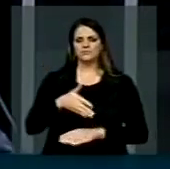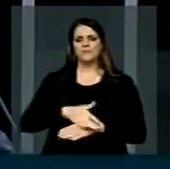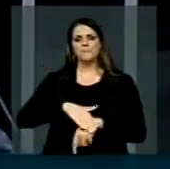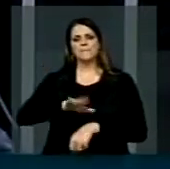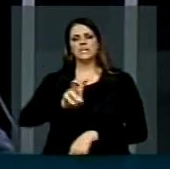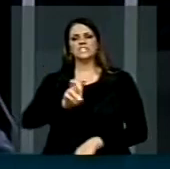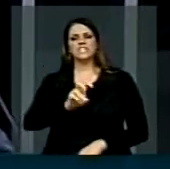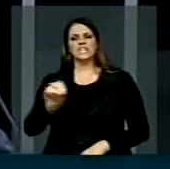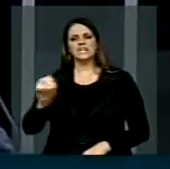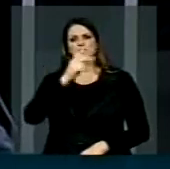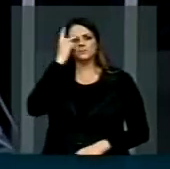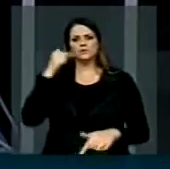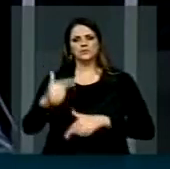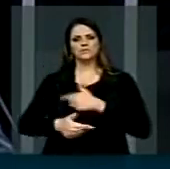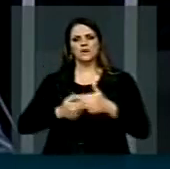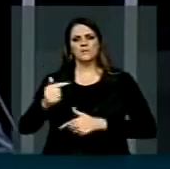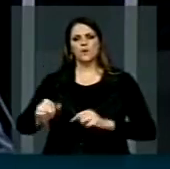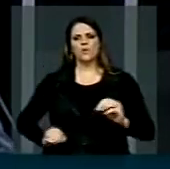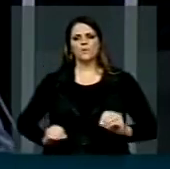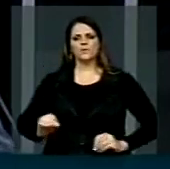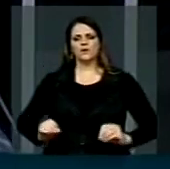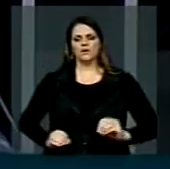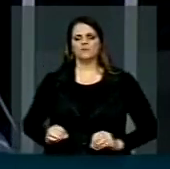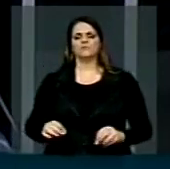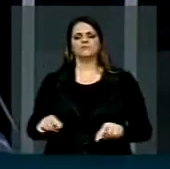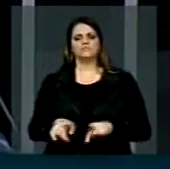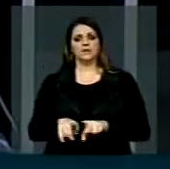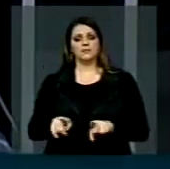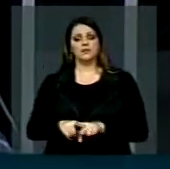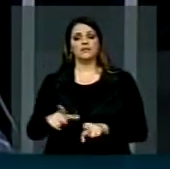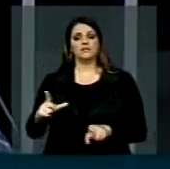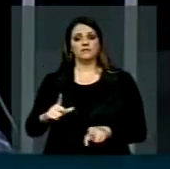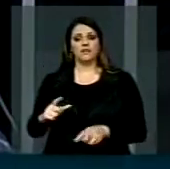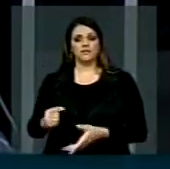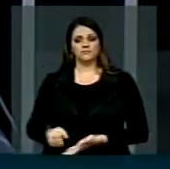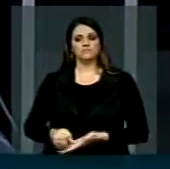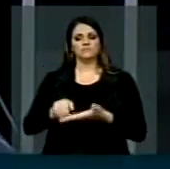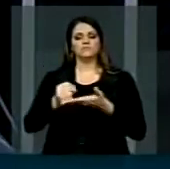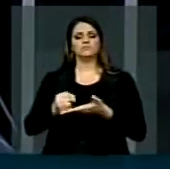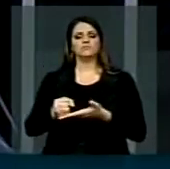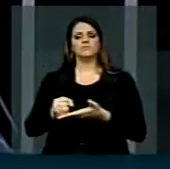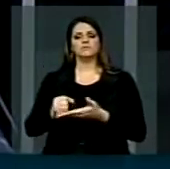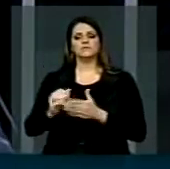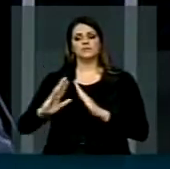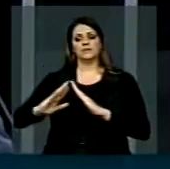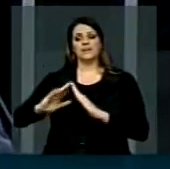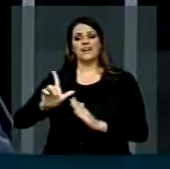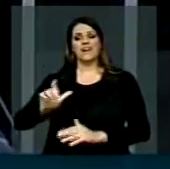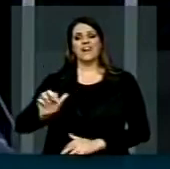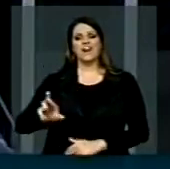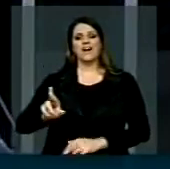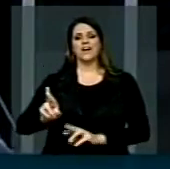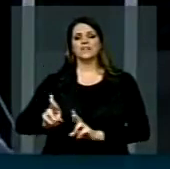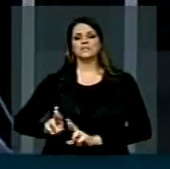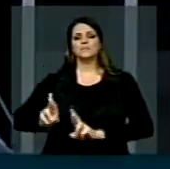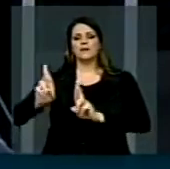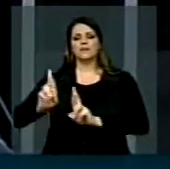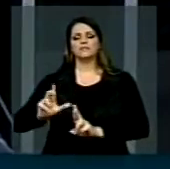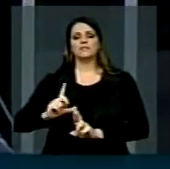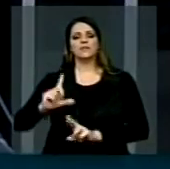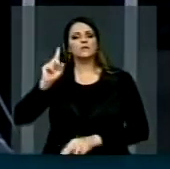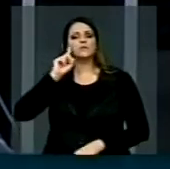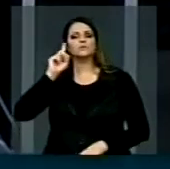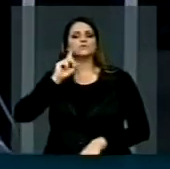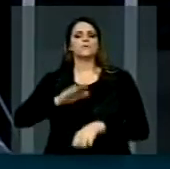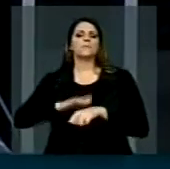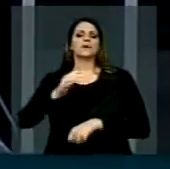500 obreiros envolvidos no trabalho e também é mantenedora do Lar Esperança, que atende diariamente